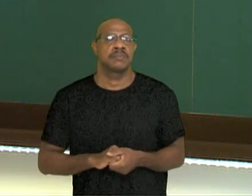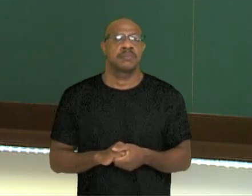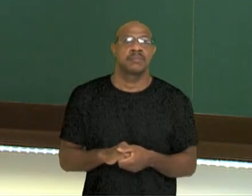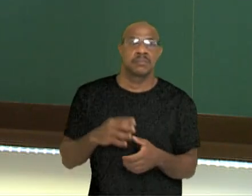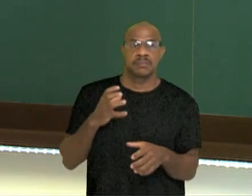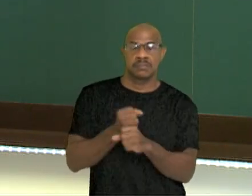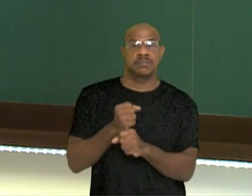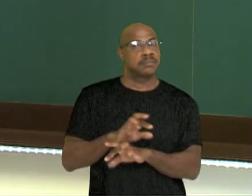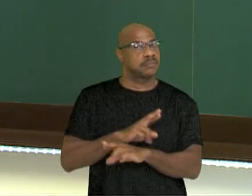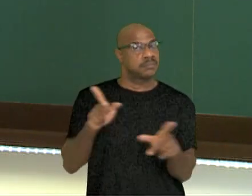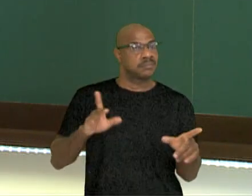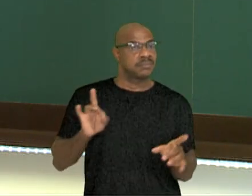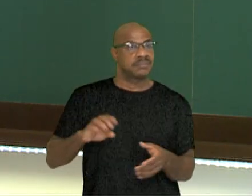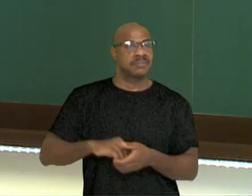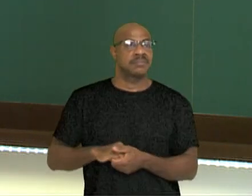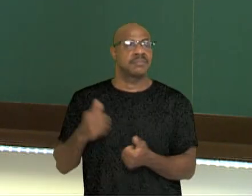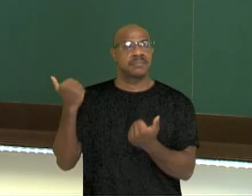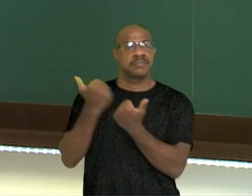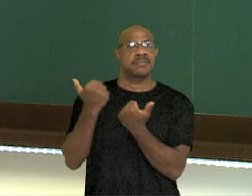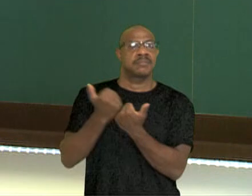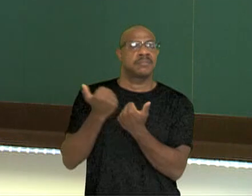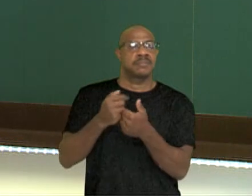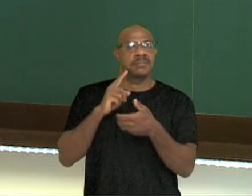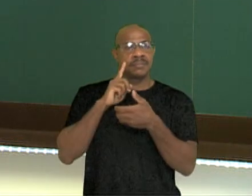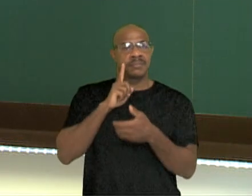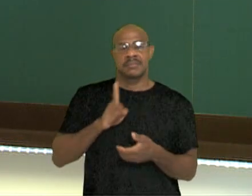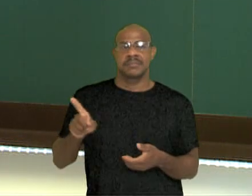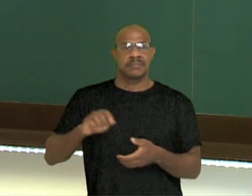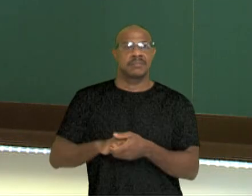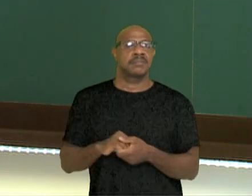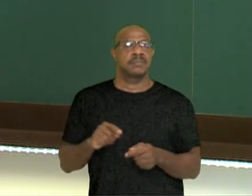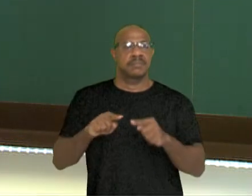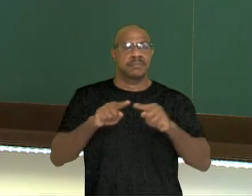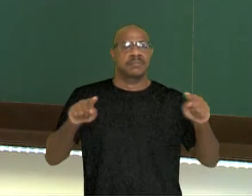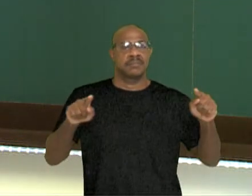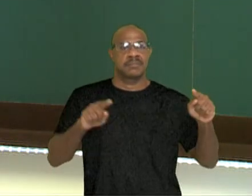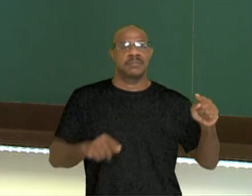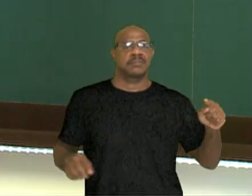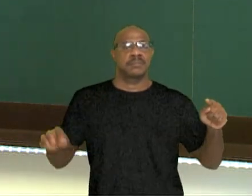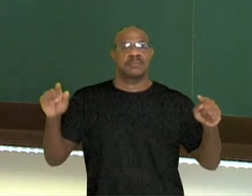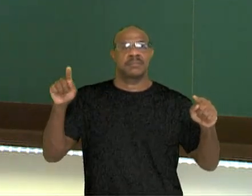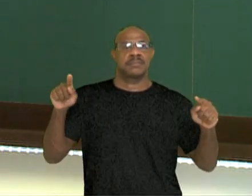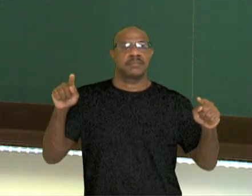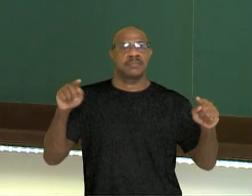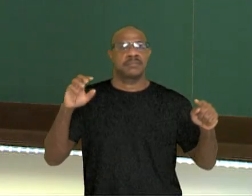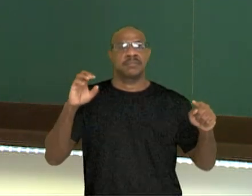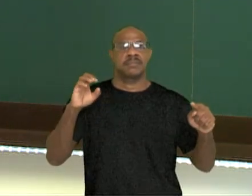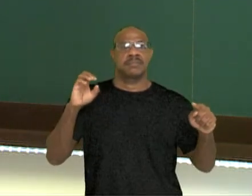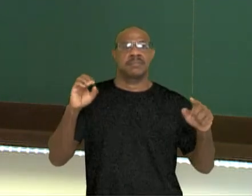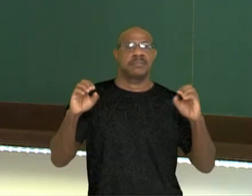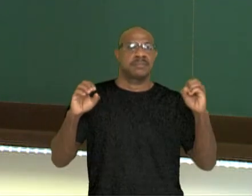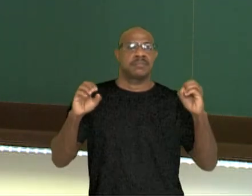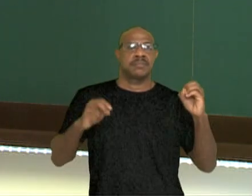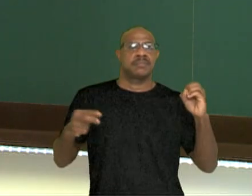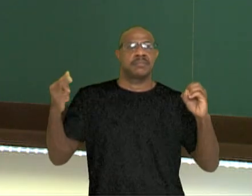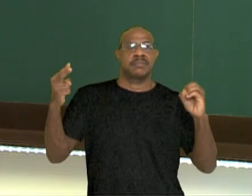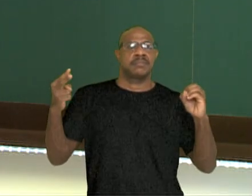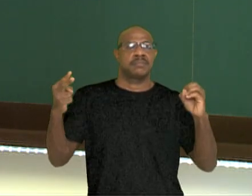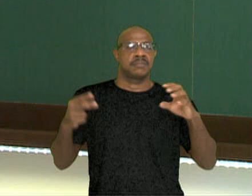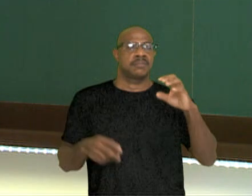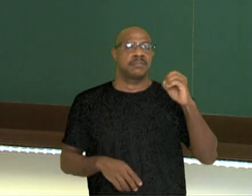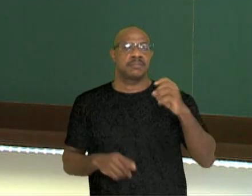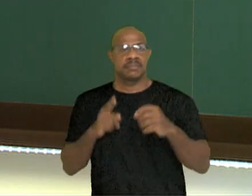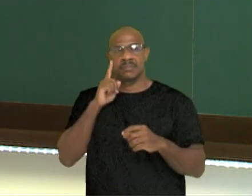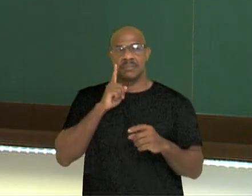diferente. Então substituindo, né, colocando os pontos aqui na representação gráfica, 0 e 2. Então está aqui, ó, 0, 2,